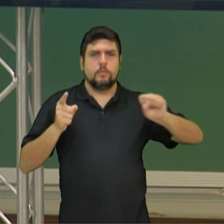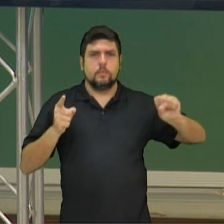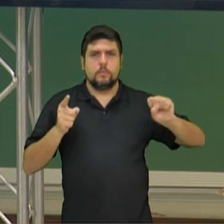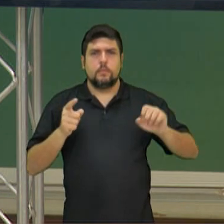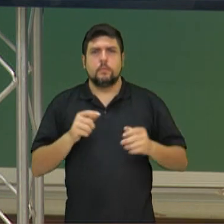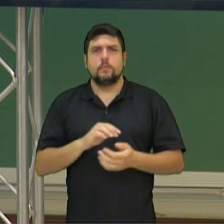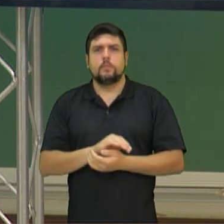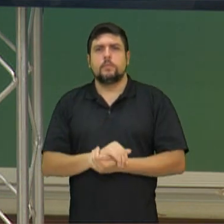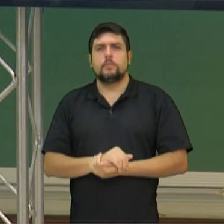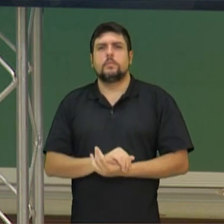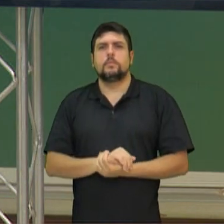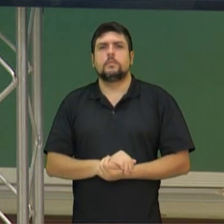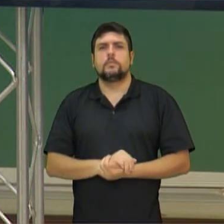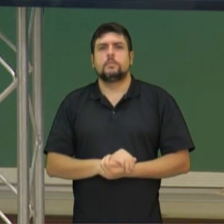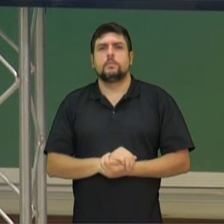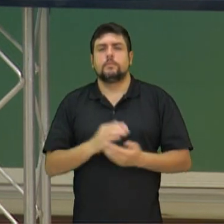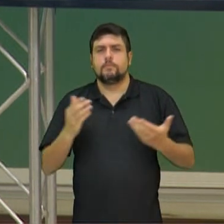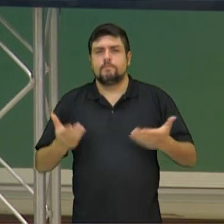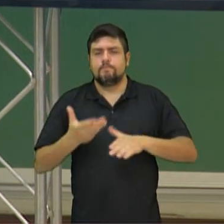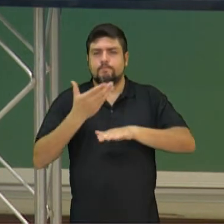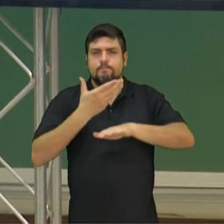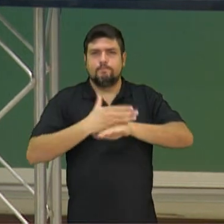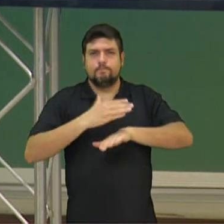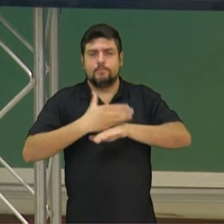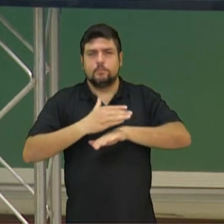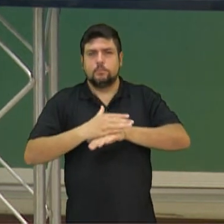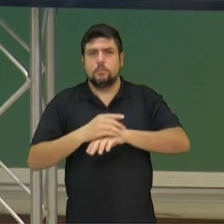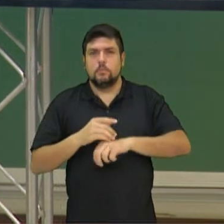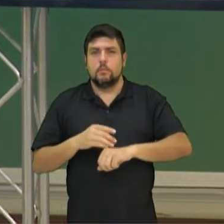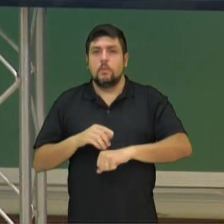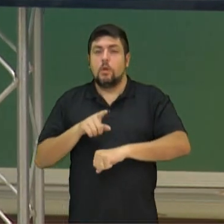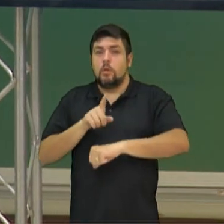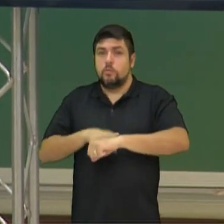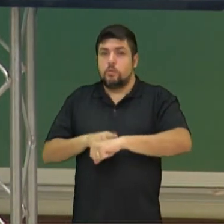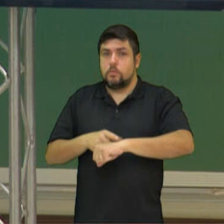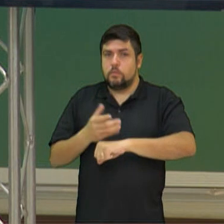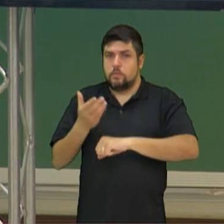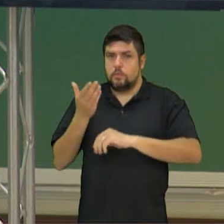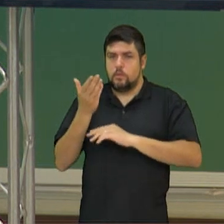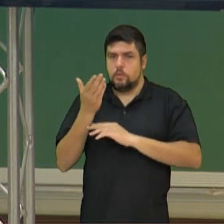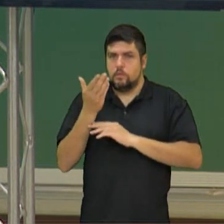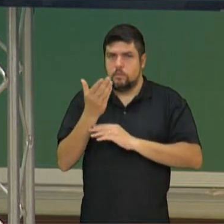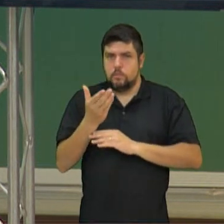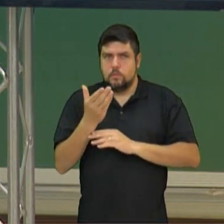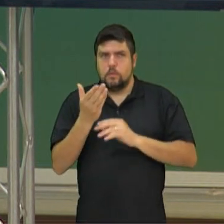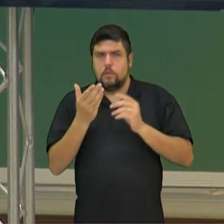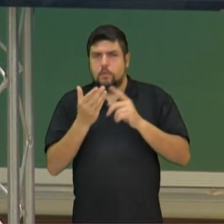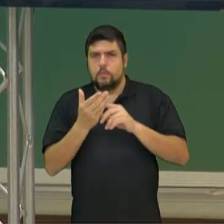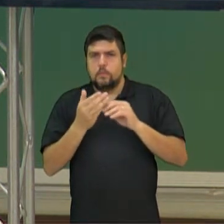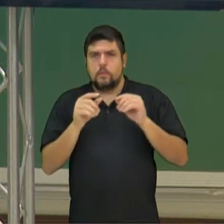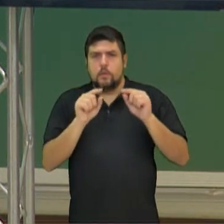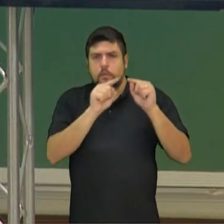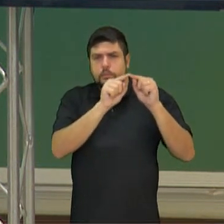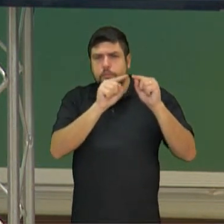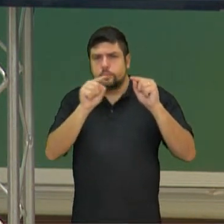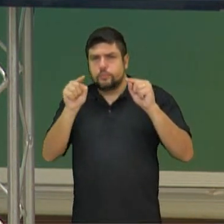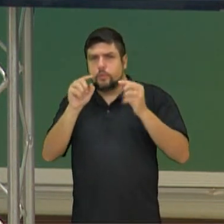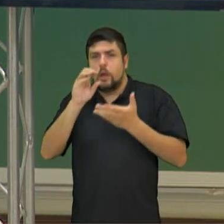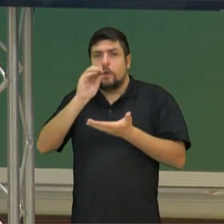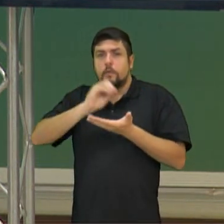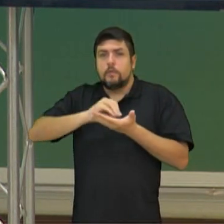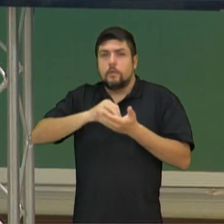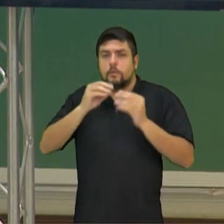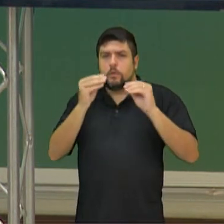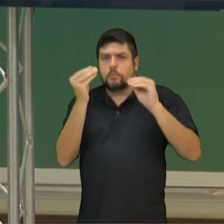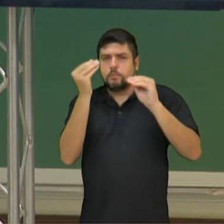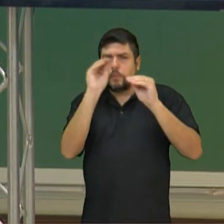inferioridade. Vamos praticar? Vou dar um tempinho para que vocês possam preencher essas lacunas com os adjetivos que estão